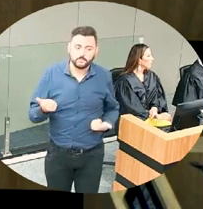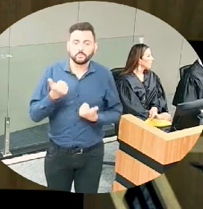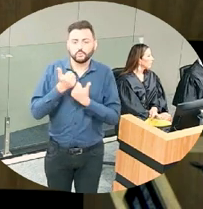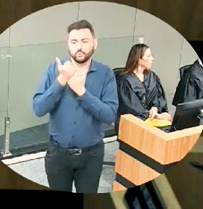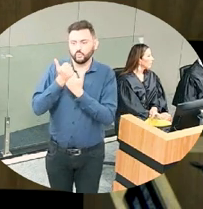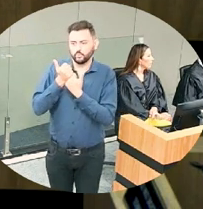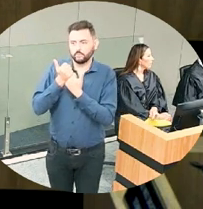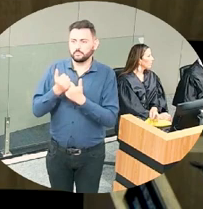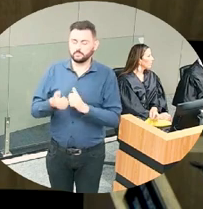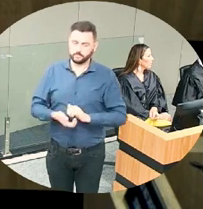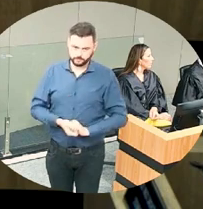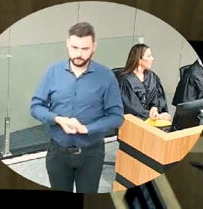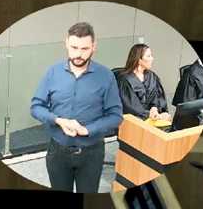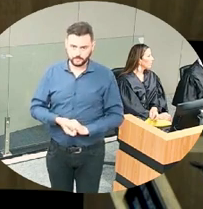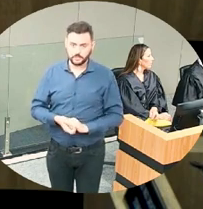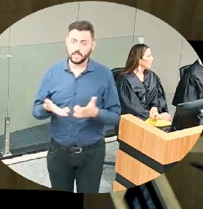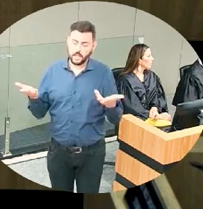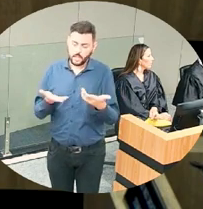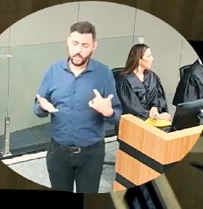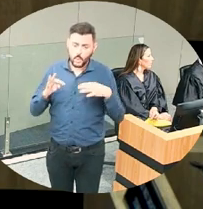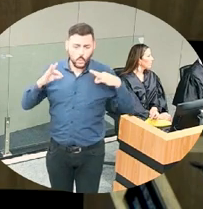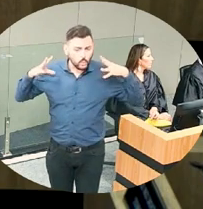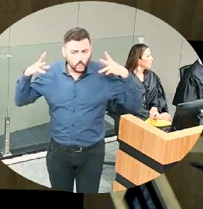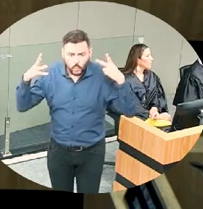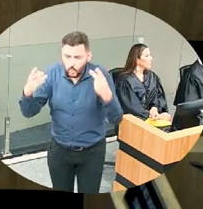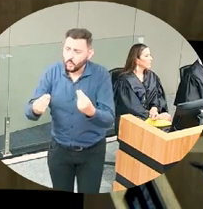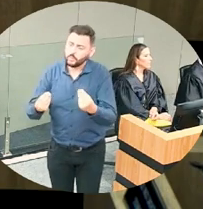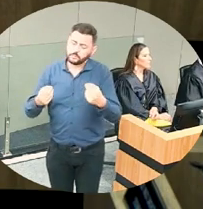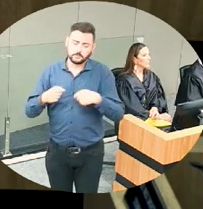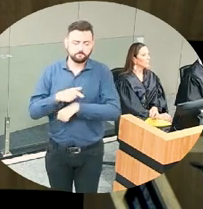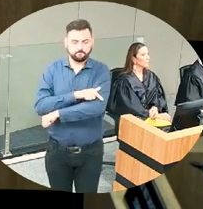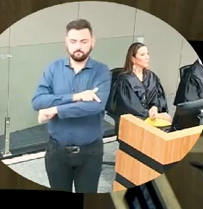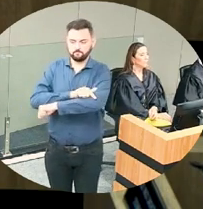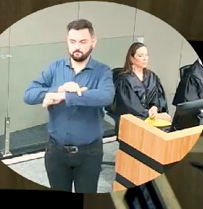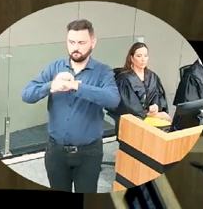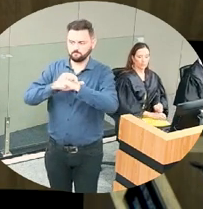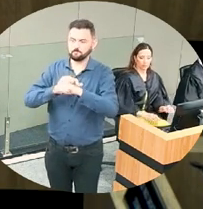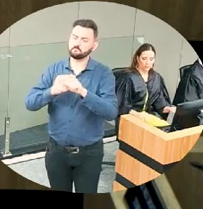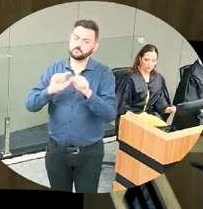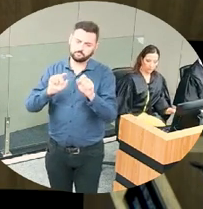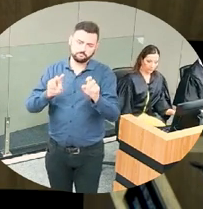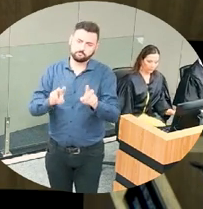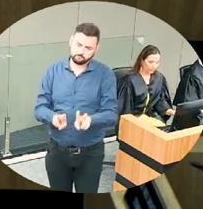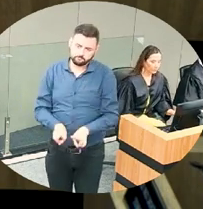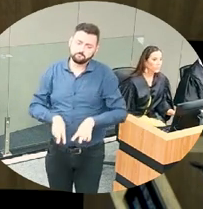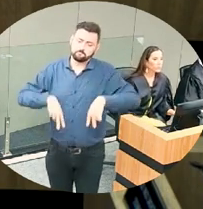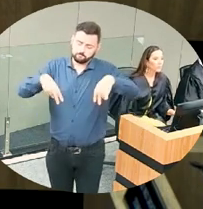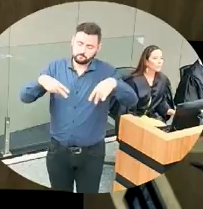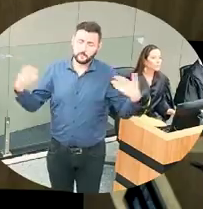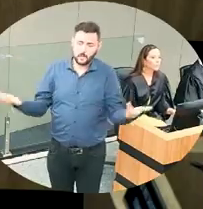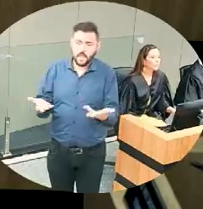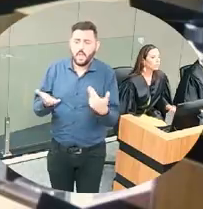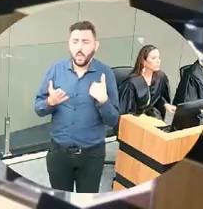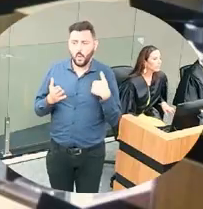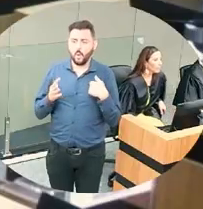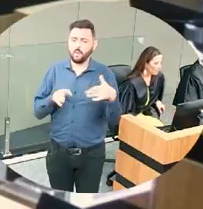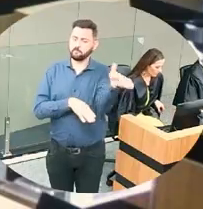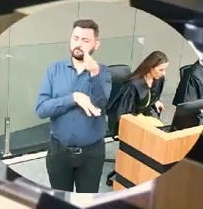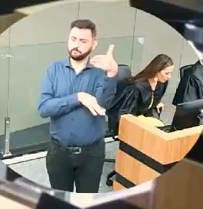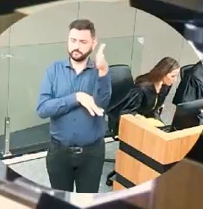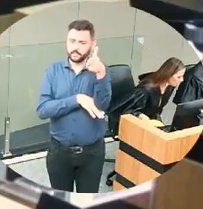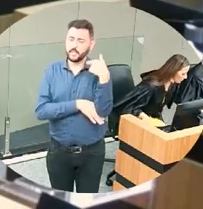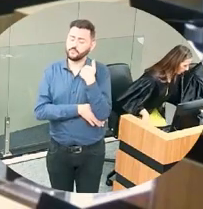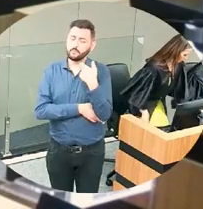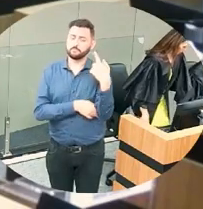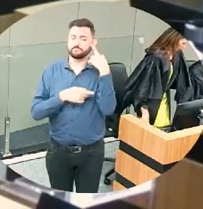substituto e convido a todos para imposição de respeito ouvir o hino nacional que será executado pela banda do Corpo de